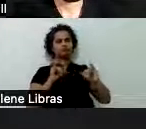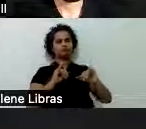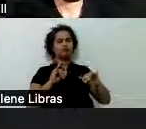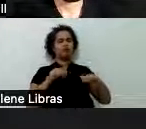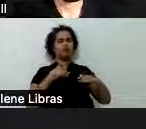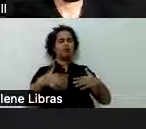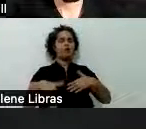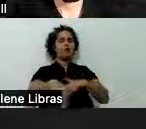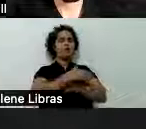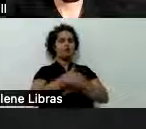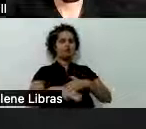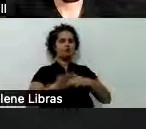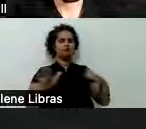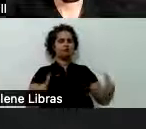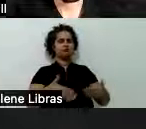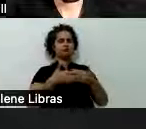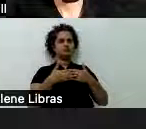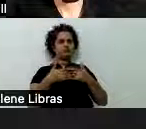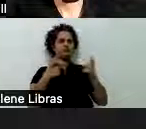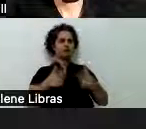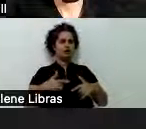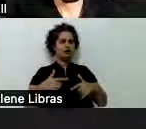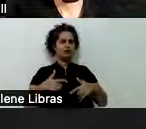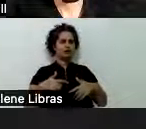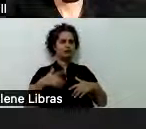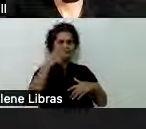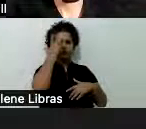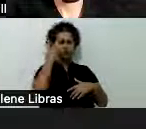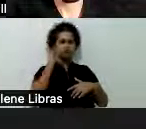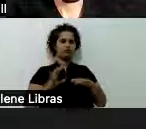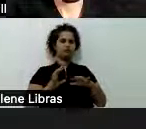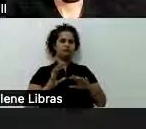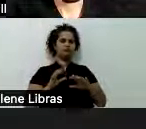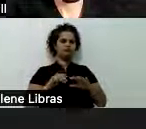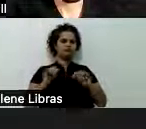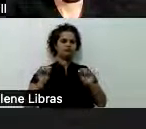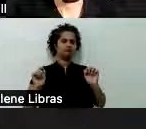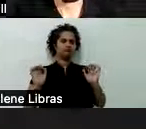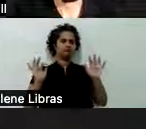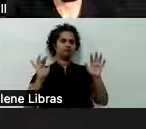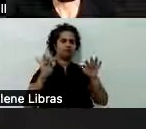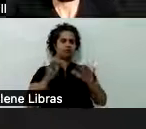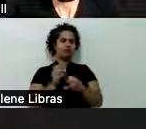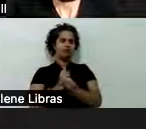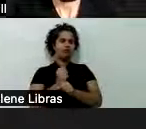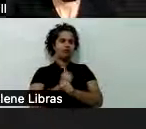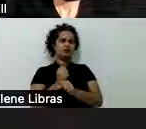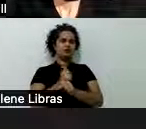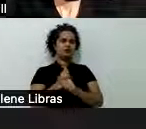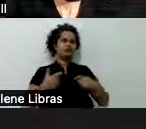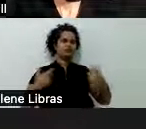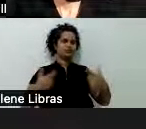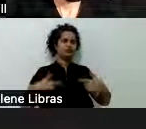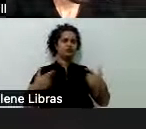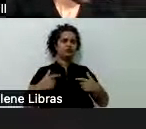ruas. Imediatamente esse espaço foi apropriado, o que fez que, alguns anos depois, esse espaço